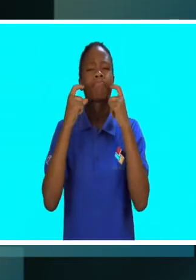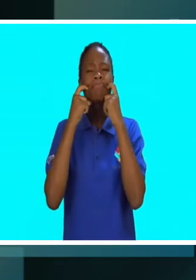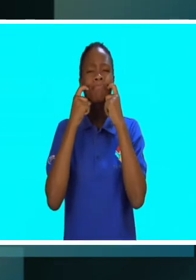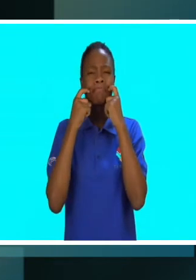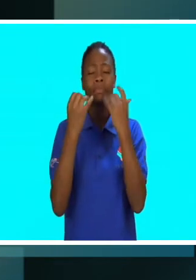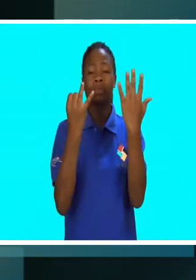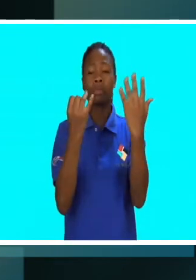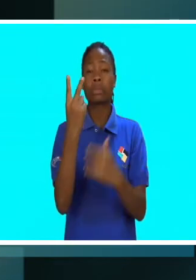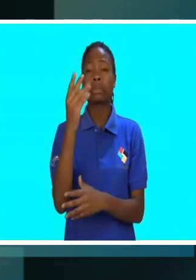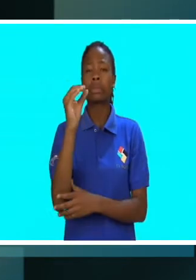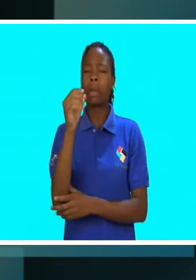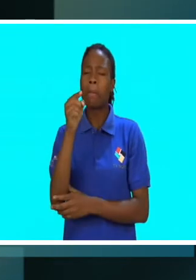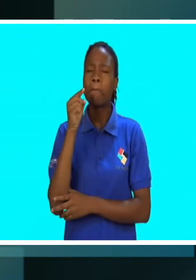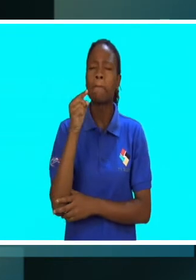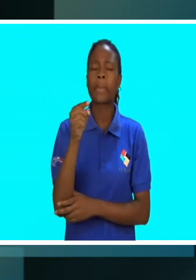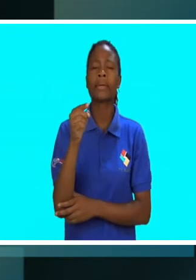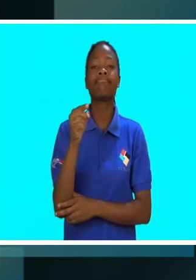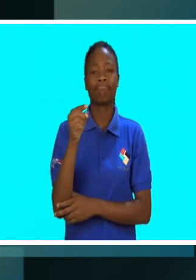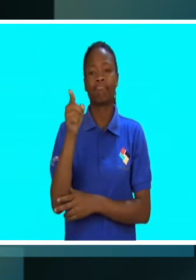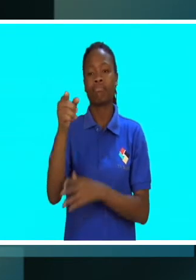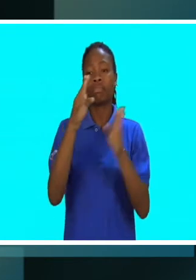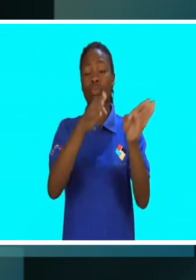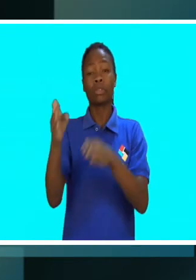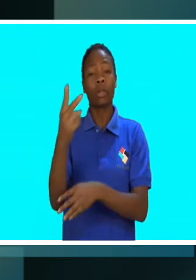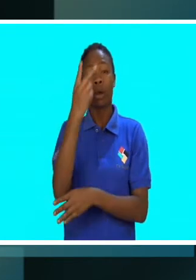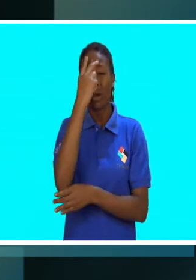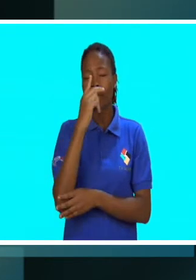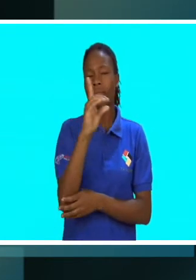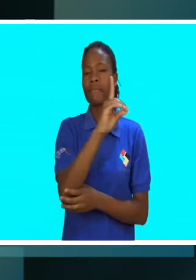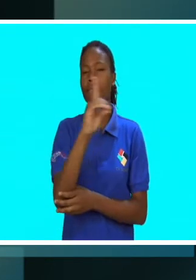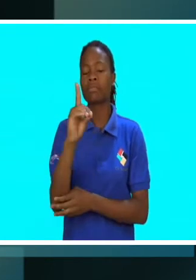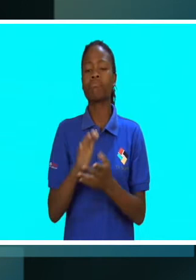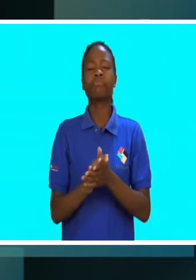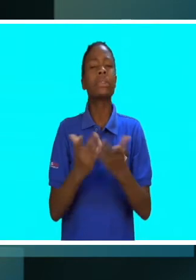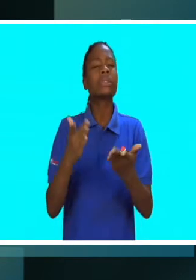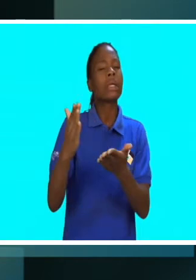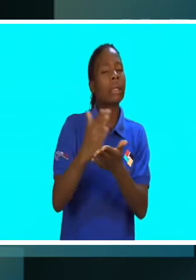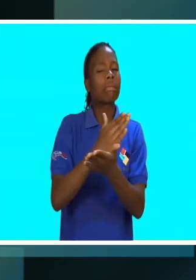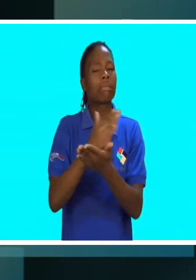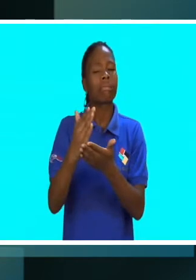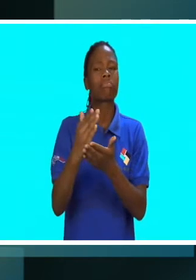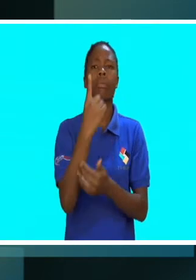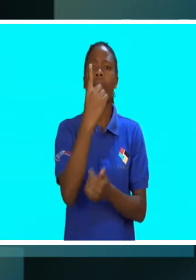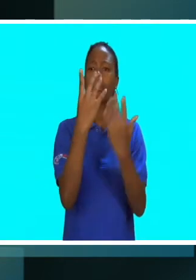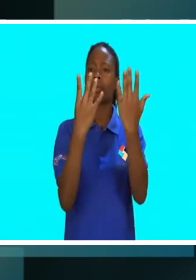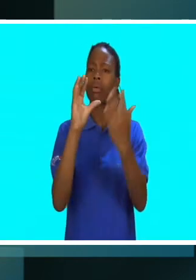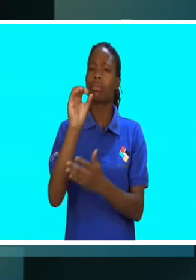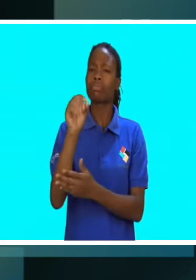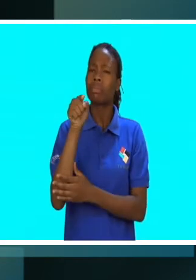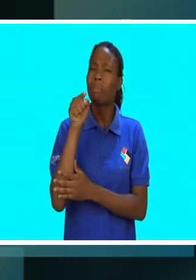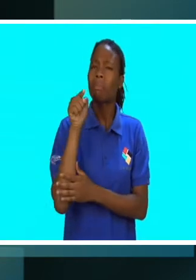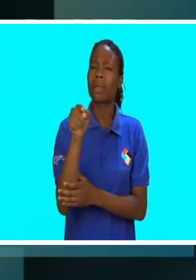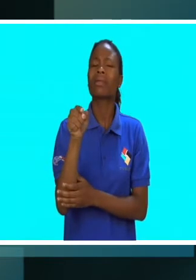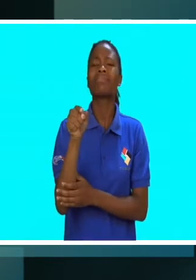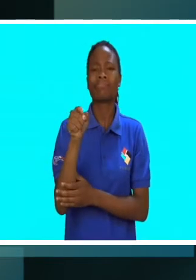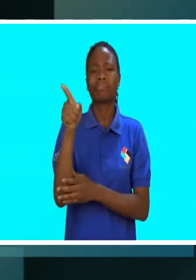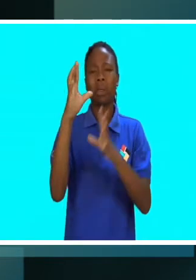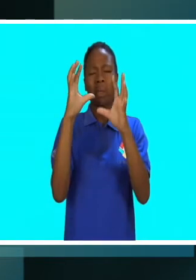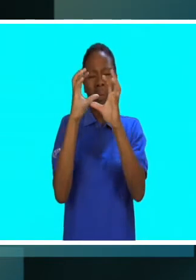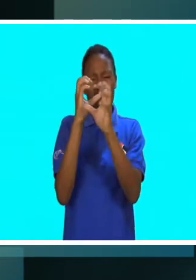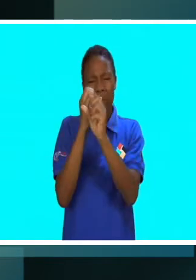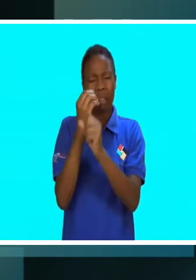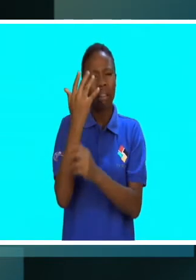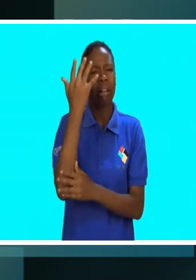Moçambique cerca de 720 mil pessoas com deficiência visual, sendo que 190 mil são invisuais profundos.